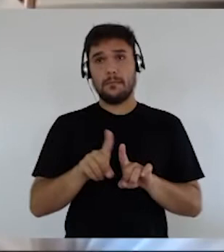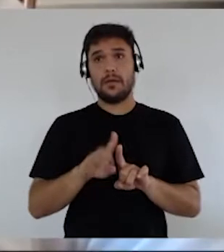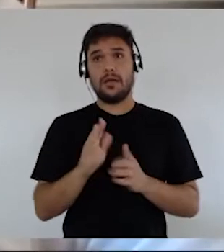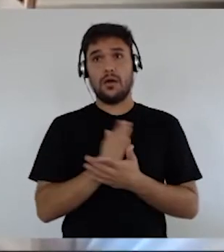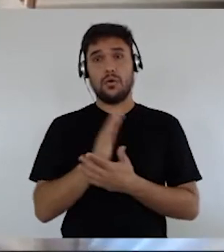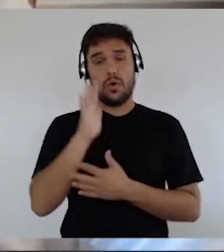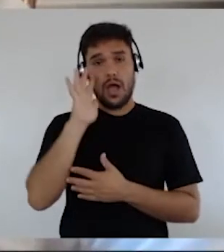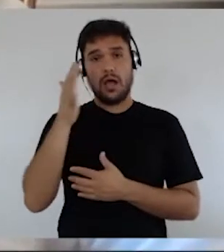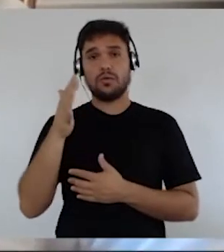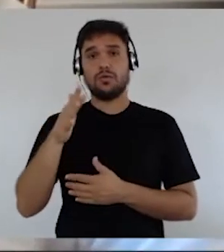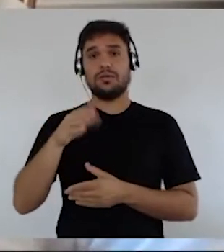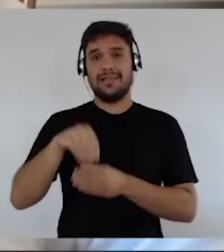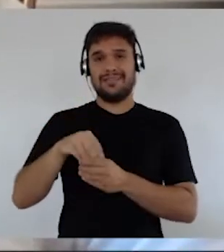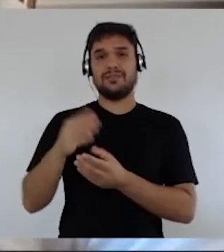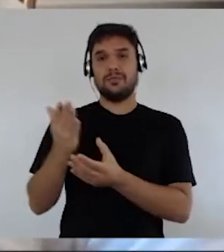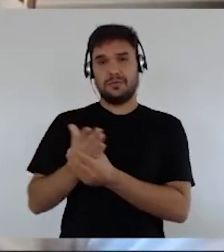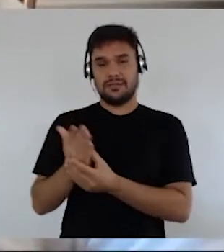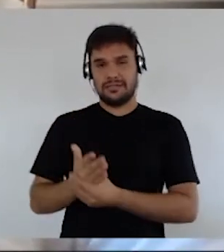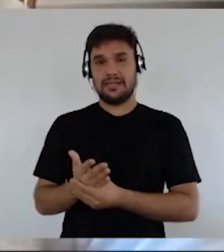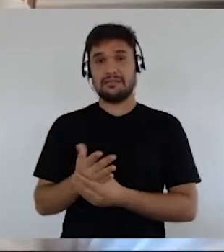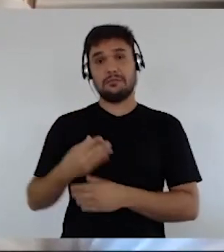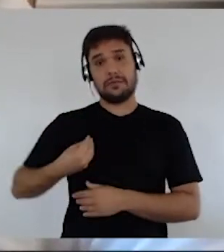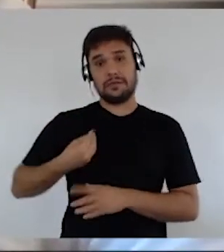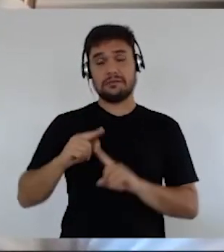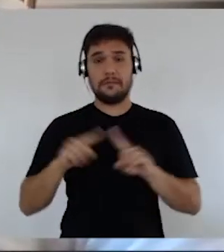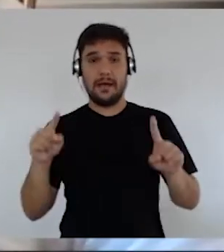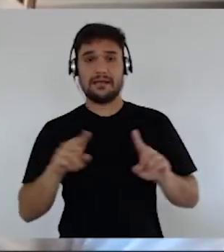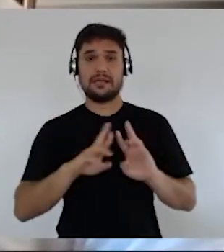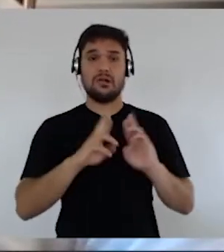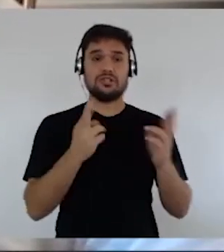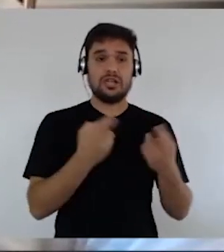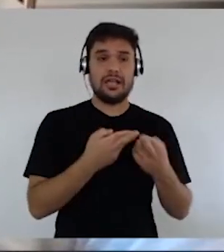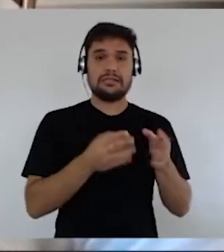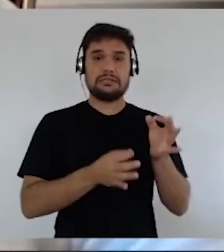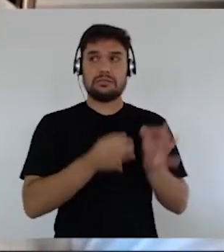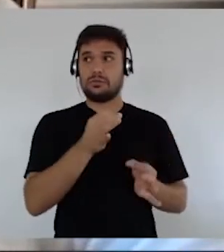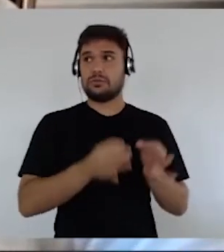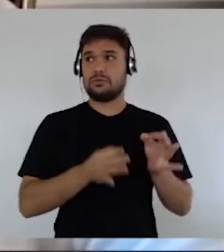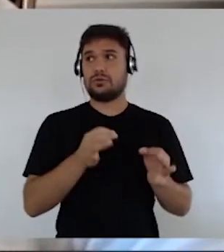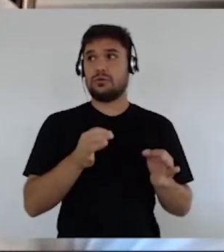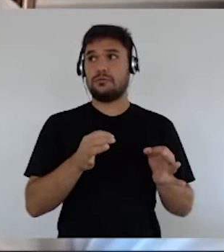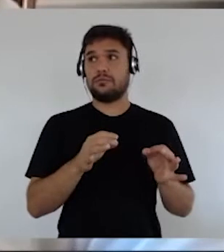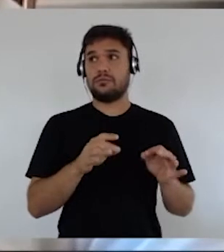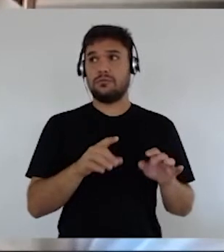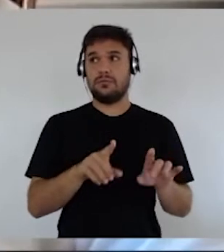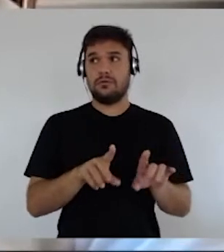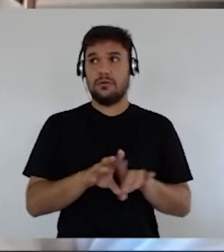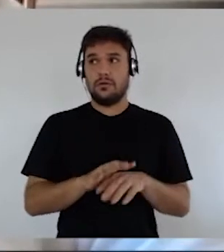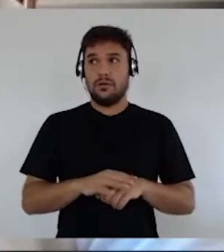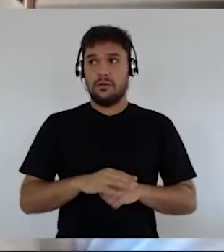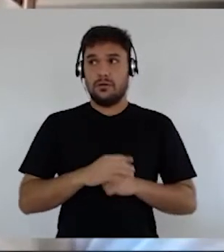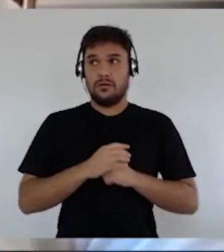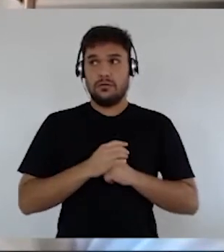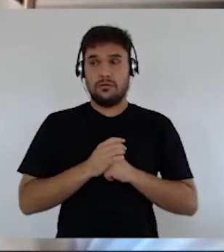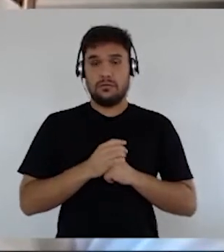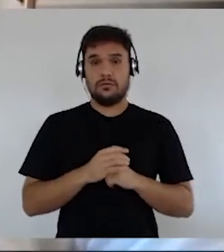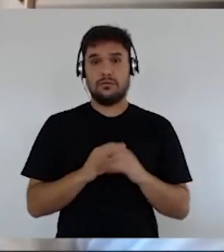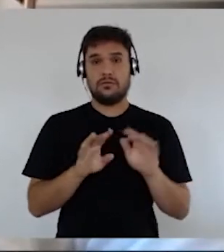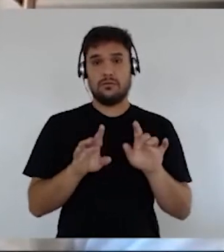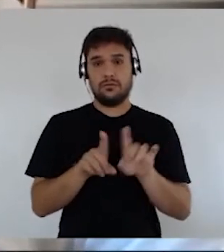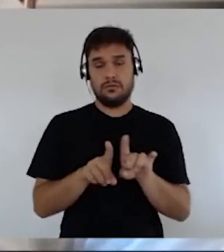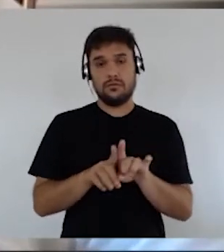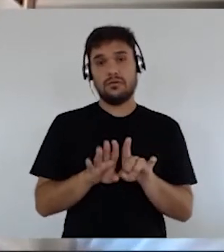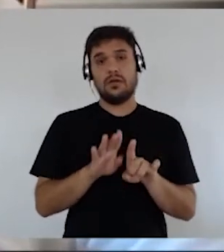do processo que impliquem presença, mas a audiência de julgamento quis privilegiar a presença física das